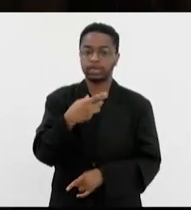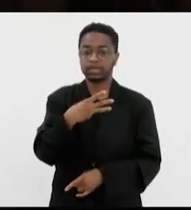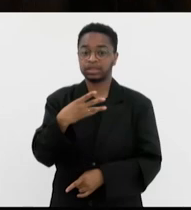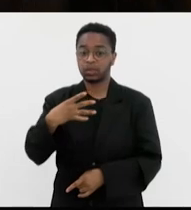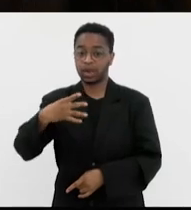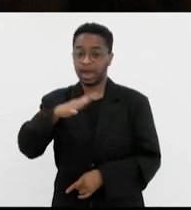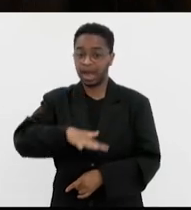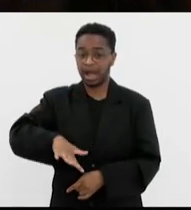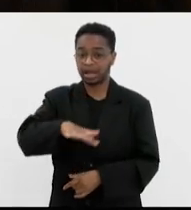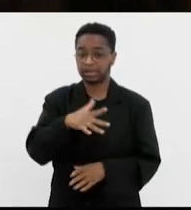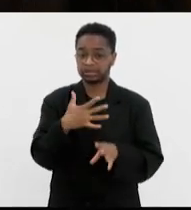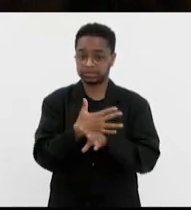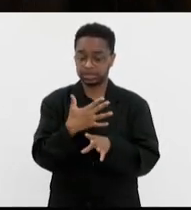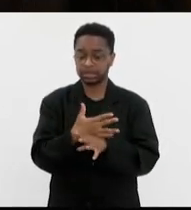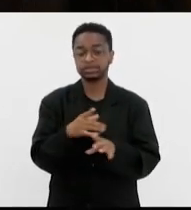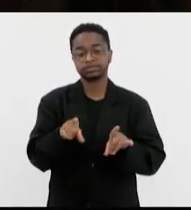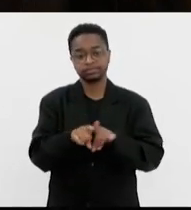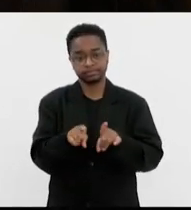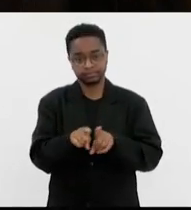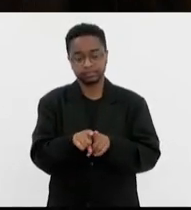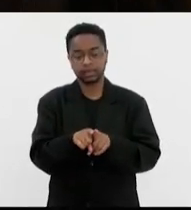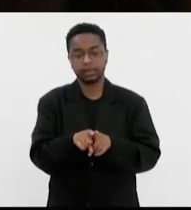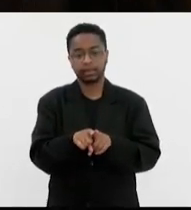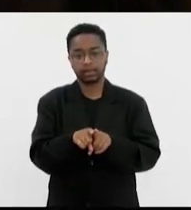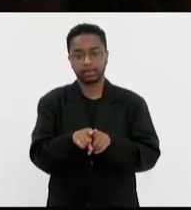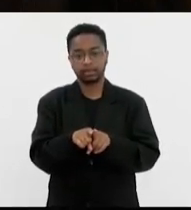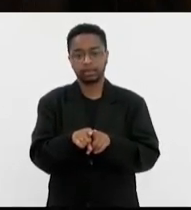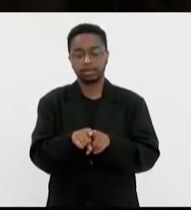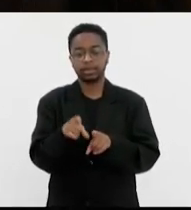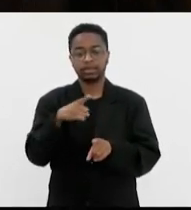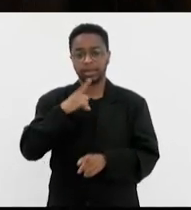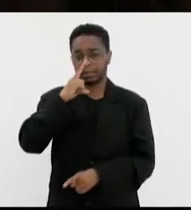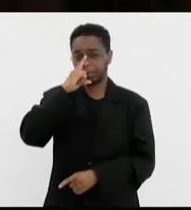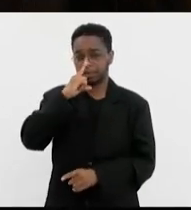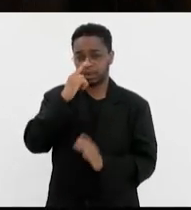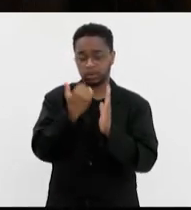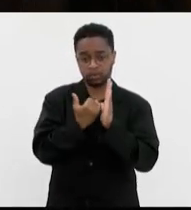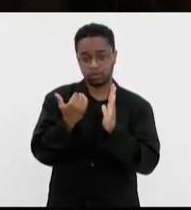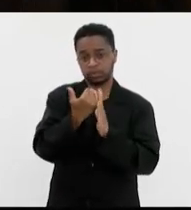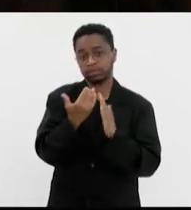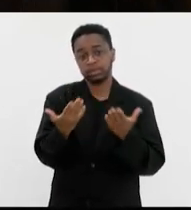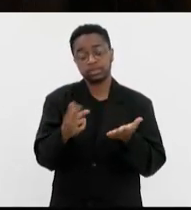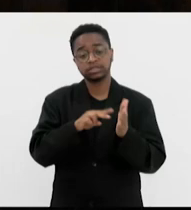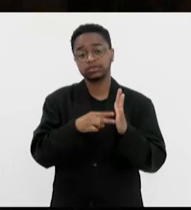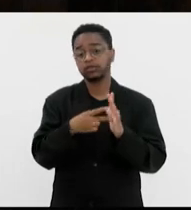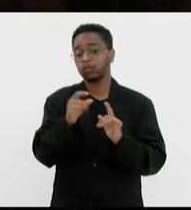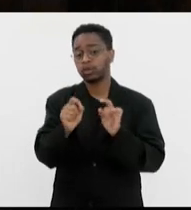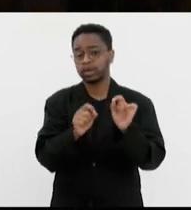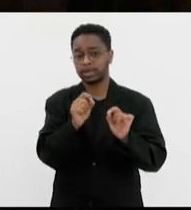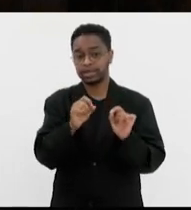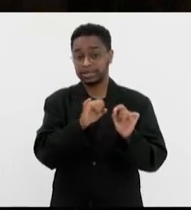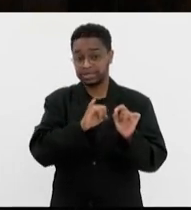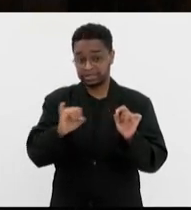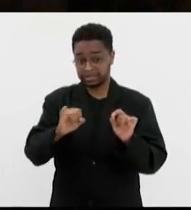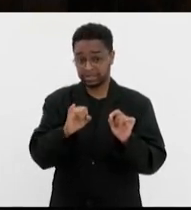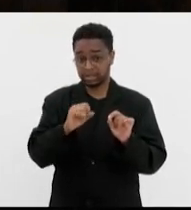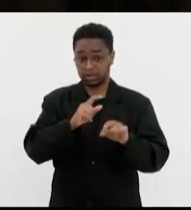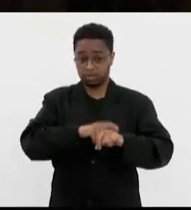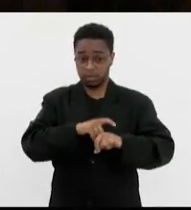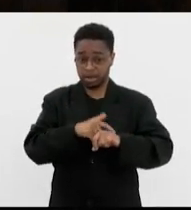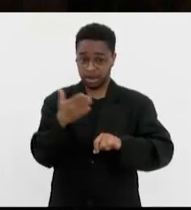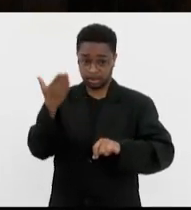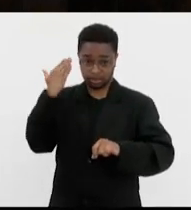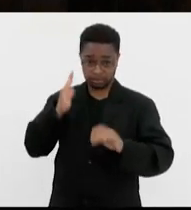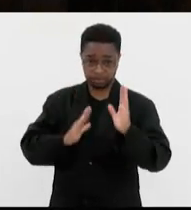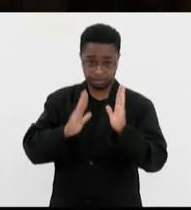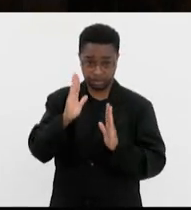áreas na cidade que também estavam em alto ou muito alto risco. Isso quer dizer o quê? Se naquele momento, alguns anos atrás, com